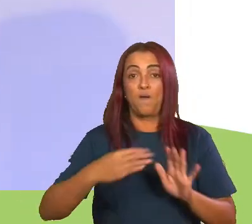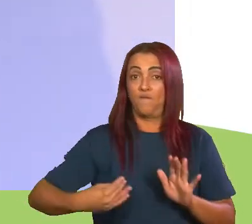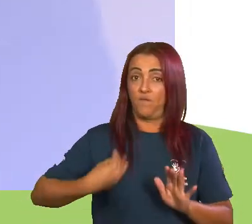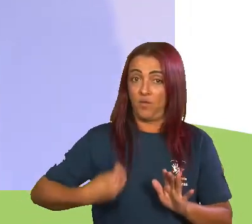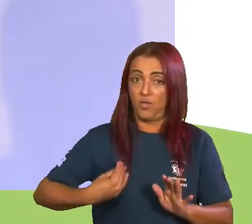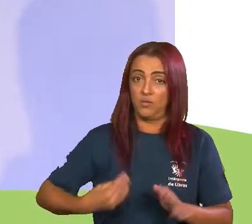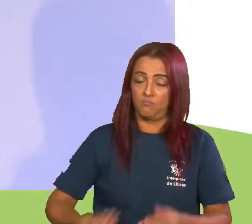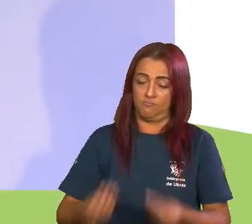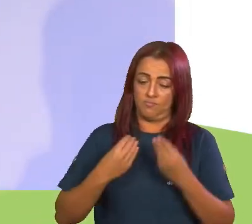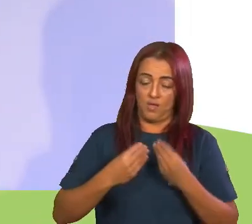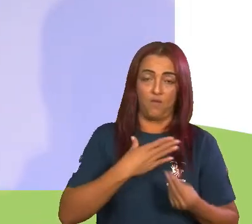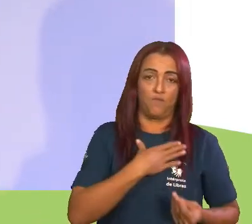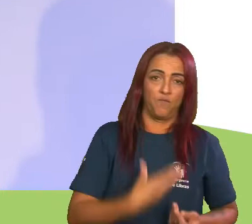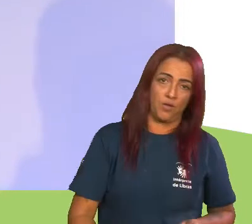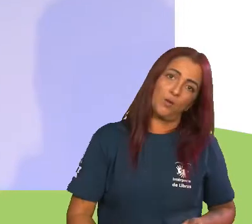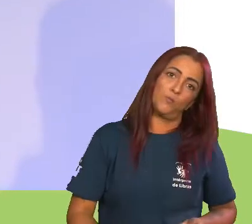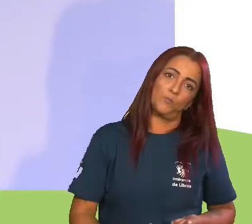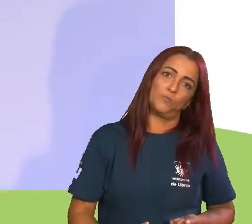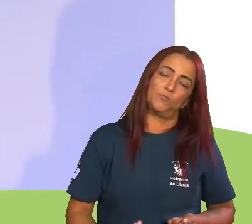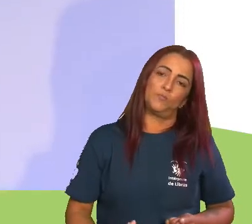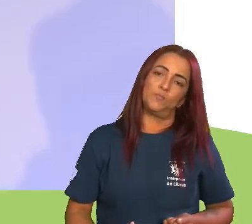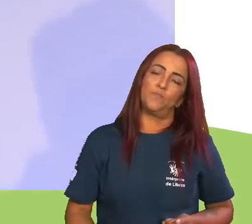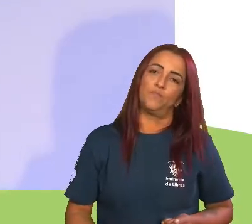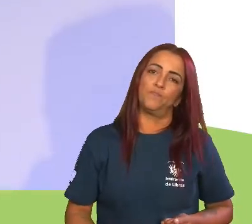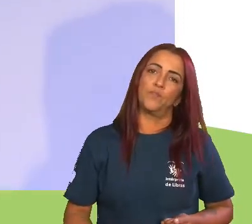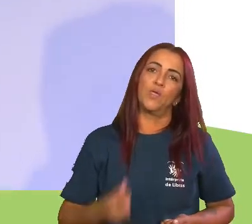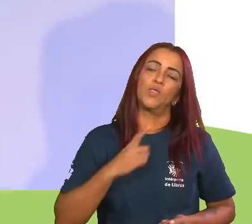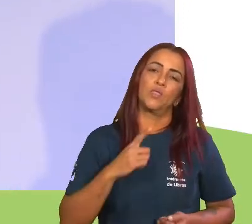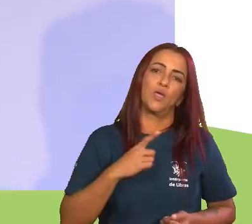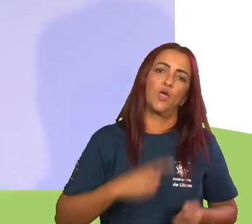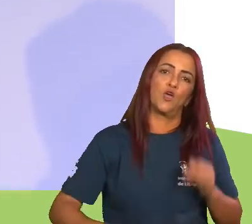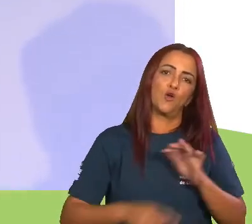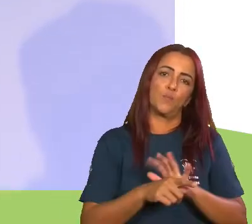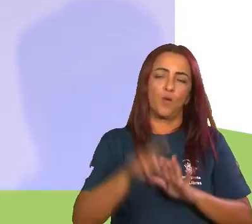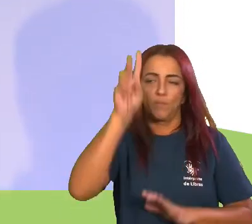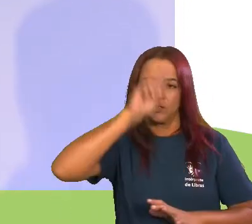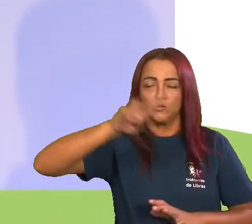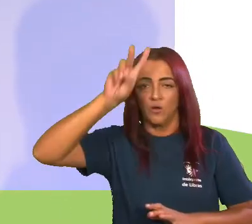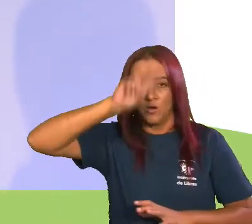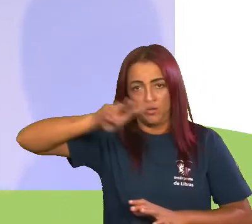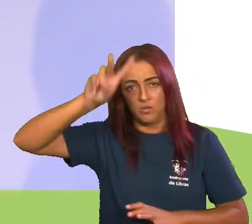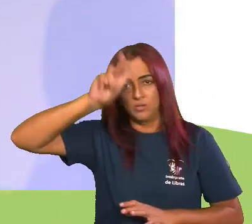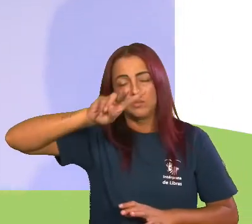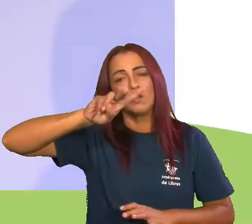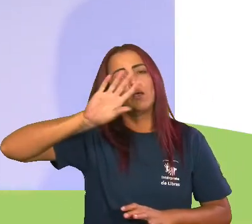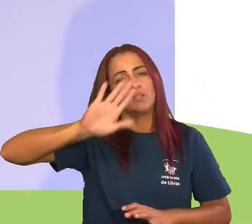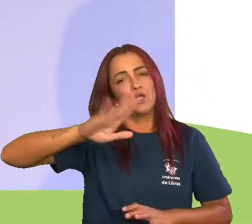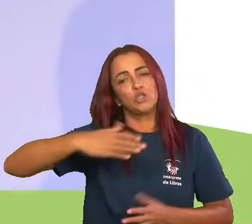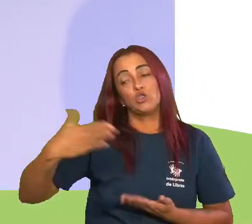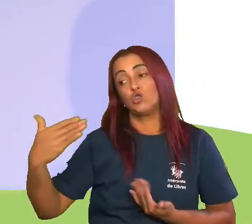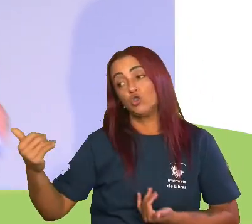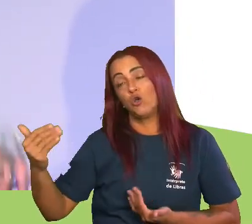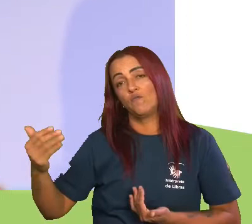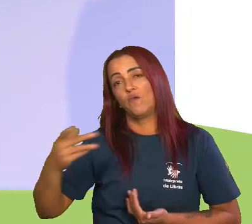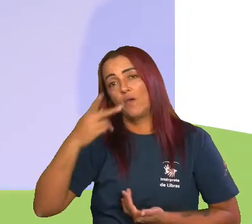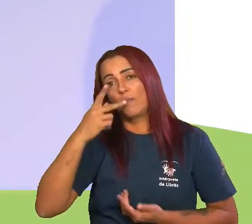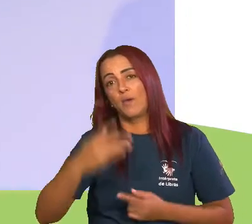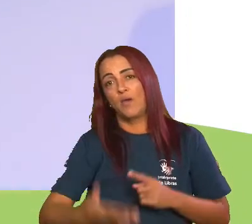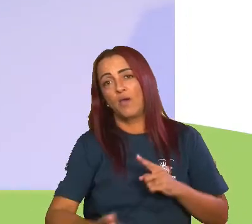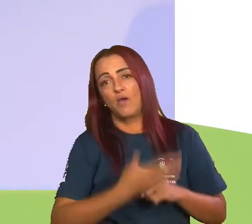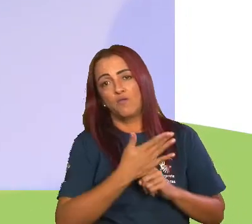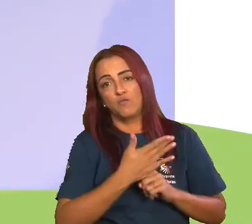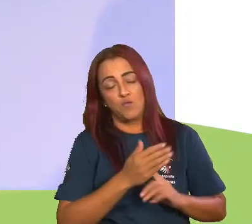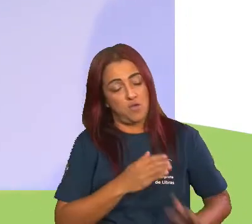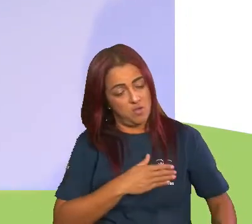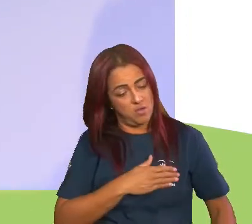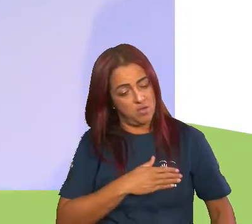como filho, né? Por incrível que pareça, sou cheio de histórias, né? Muito novo, o pai dele me salvou de ser afogado